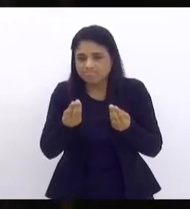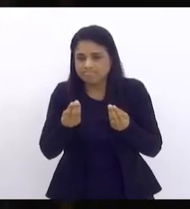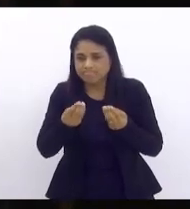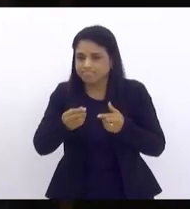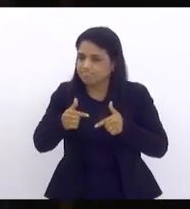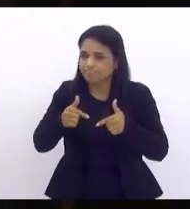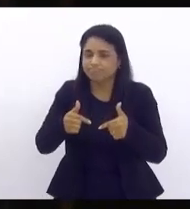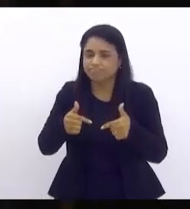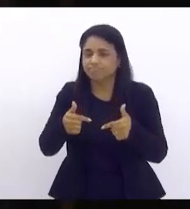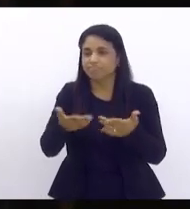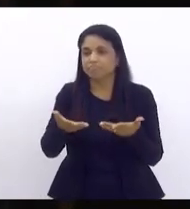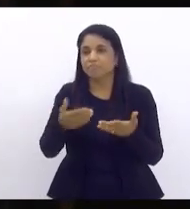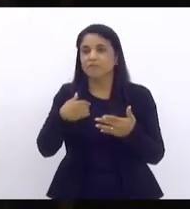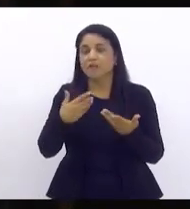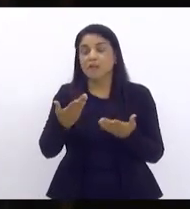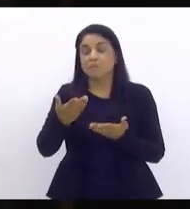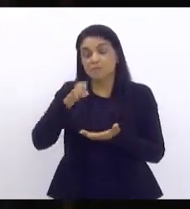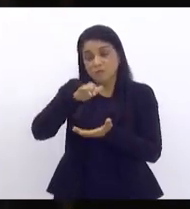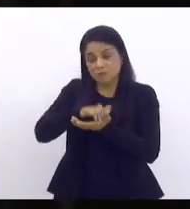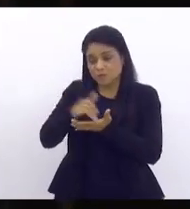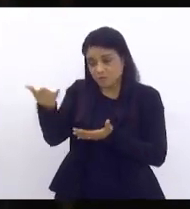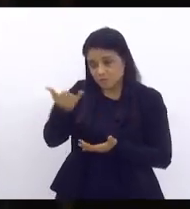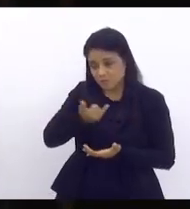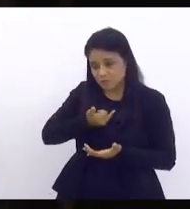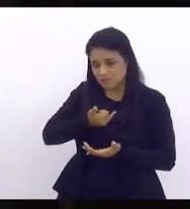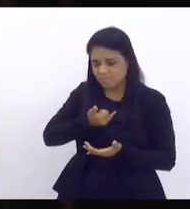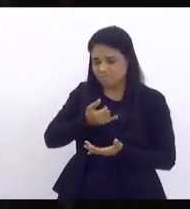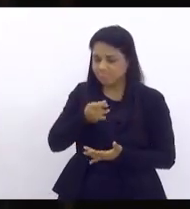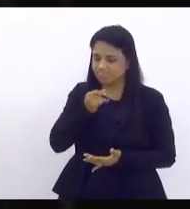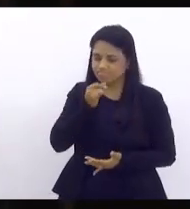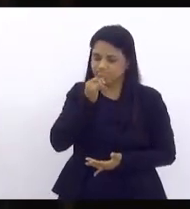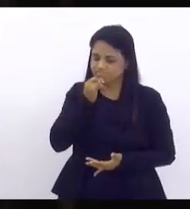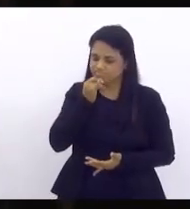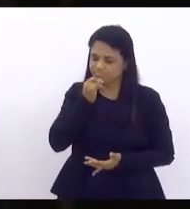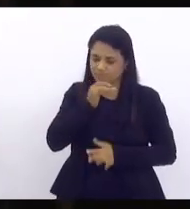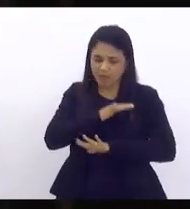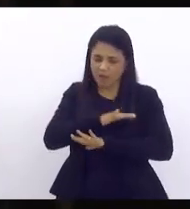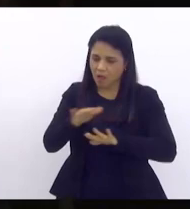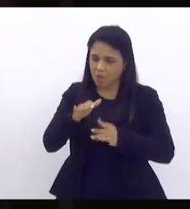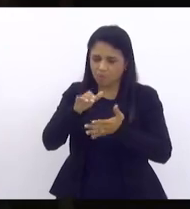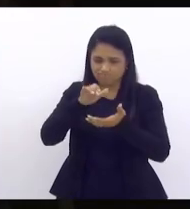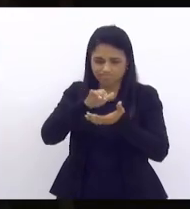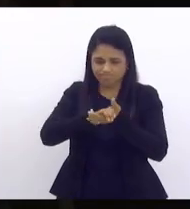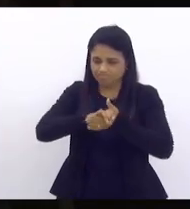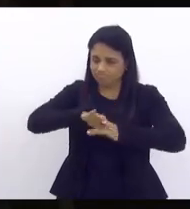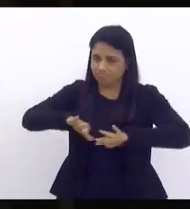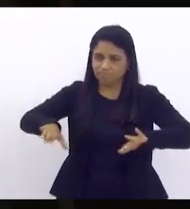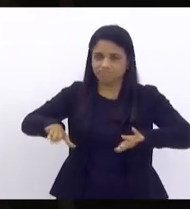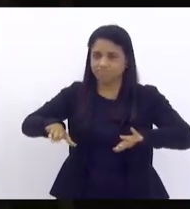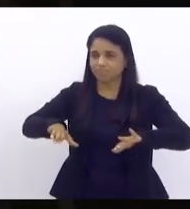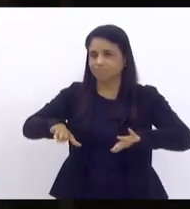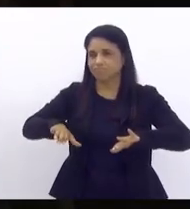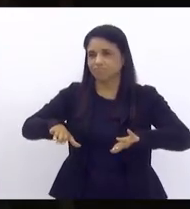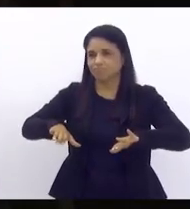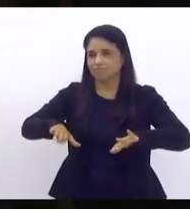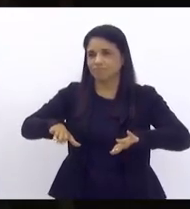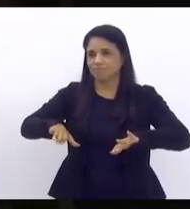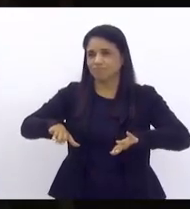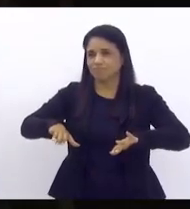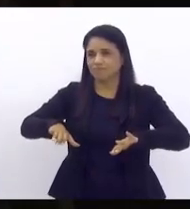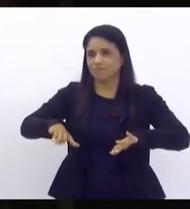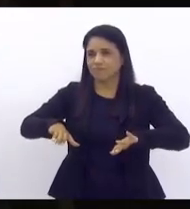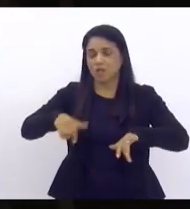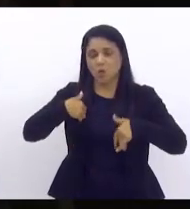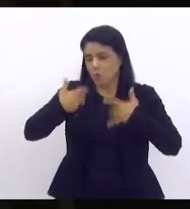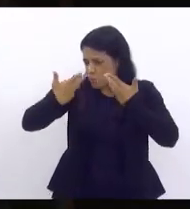E daí, então, uma vez a Gorete chegou e falou: infelizmente, para nós não vai ser mais possível. Eu não quero isso